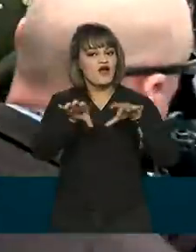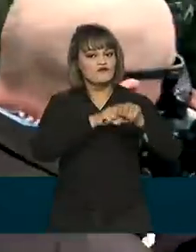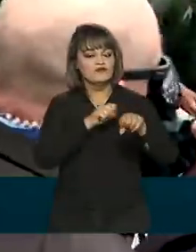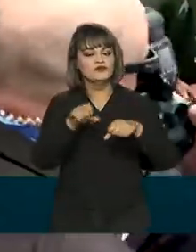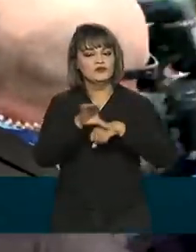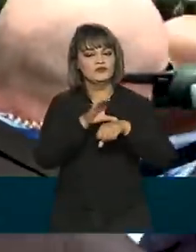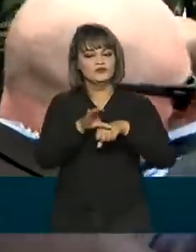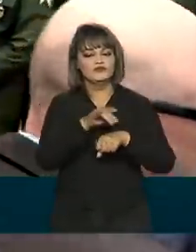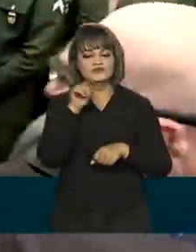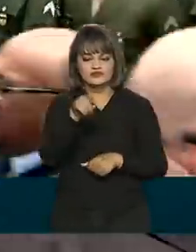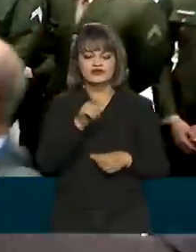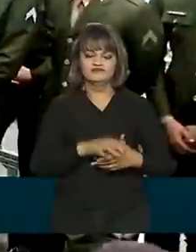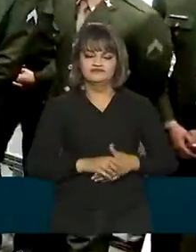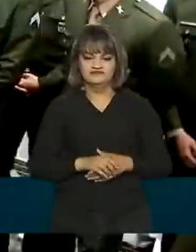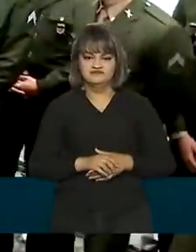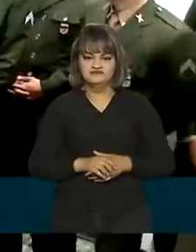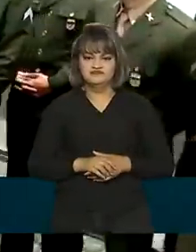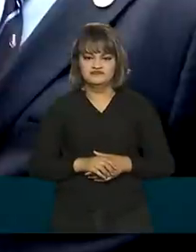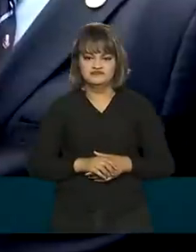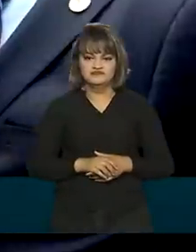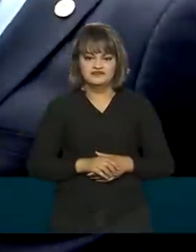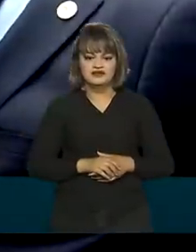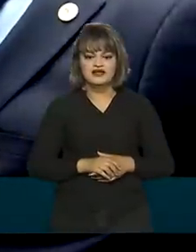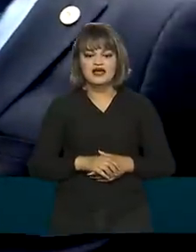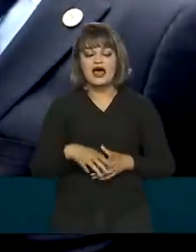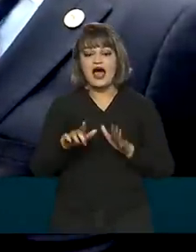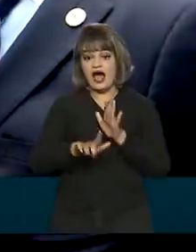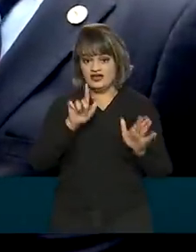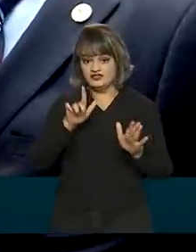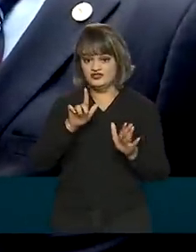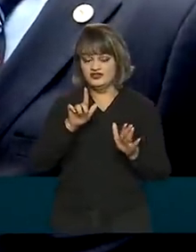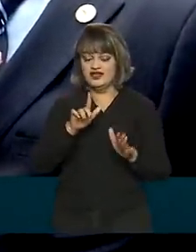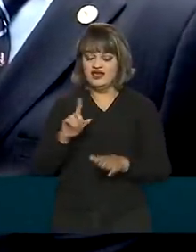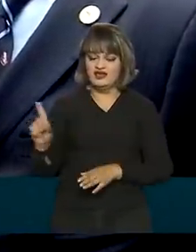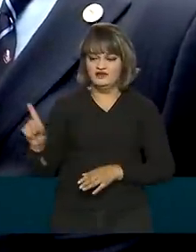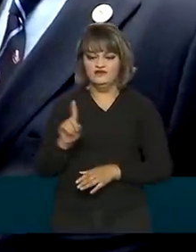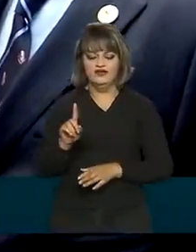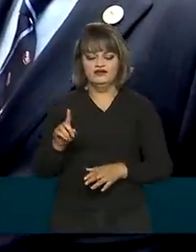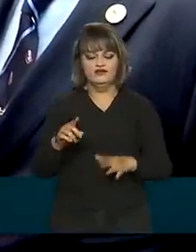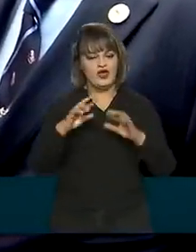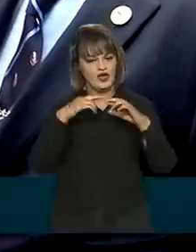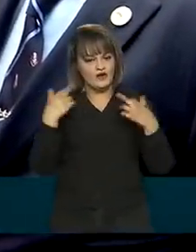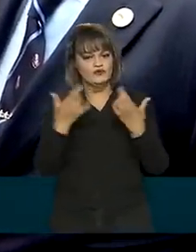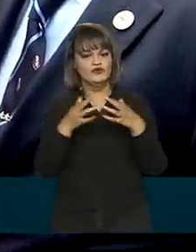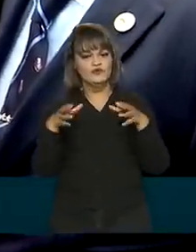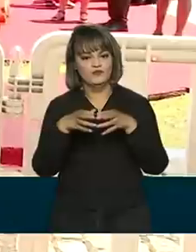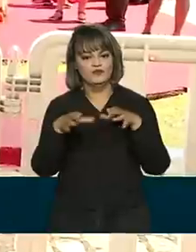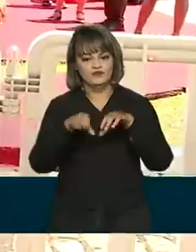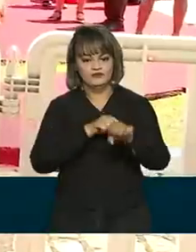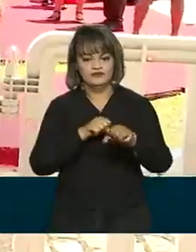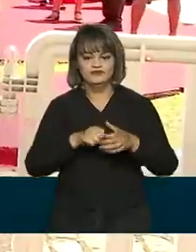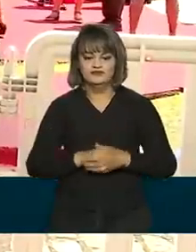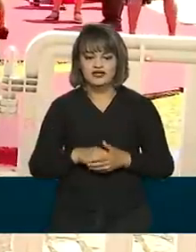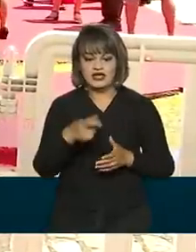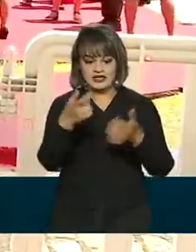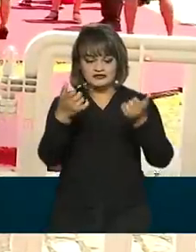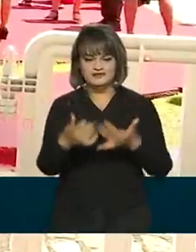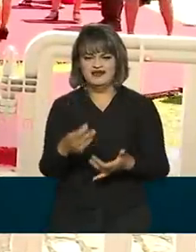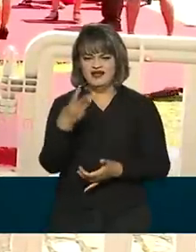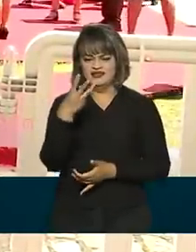do curso de formação e graduação de Sargentos antes do evento o presidente se reuniu com os formados